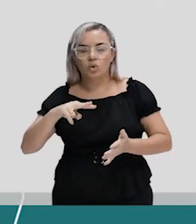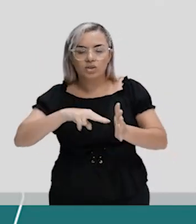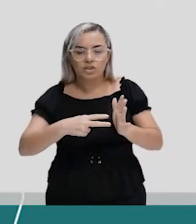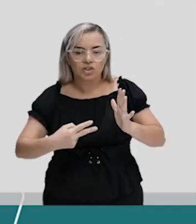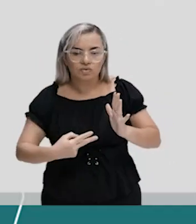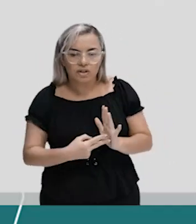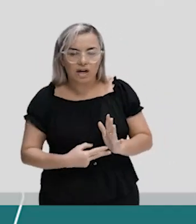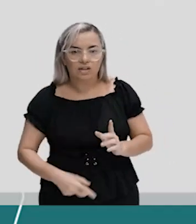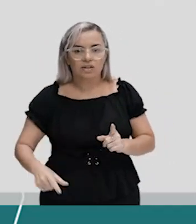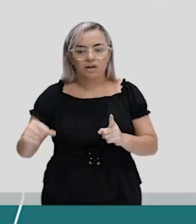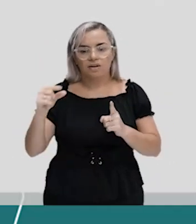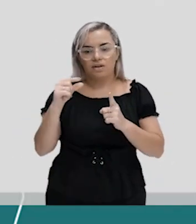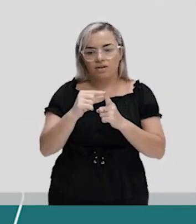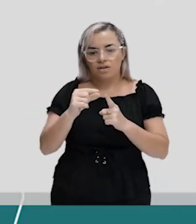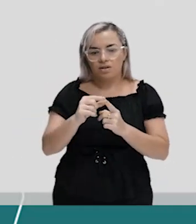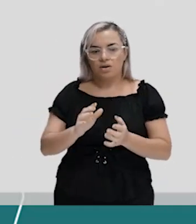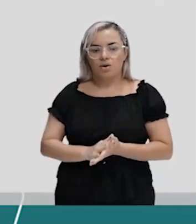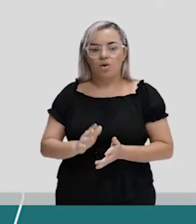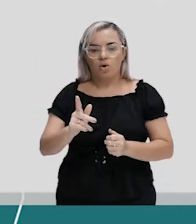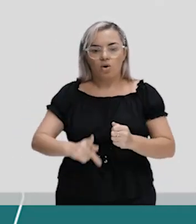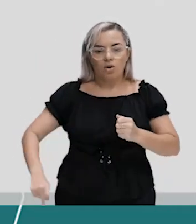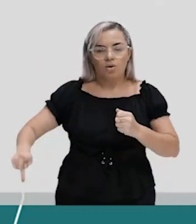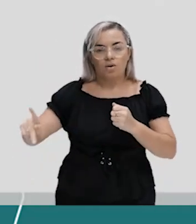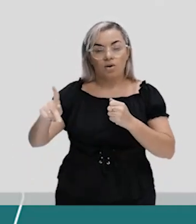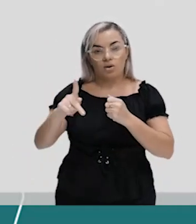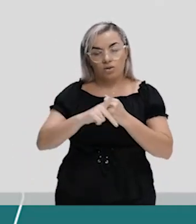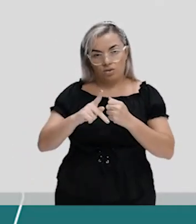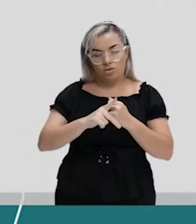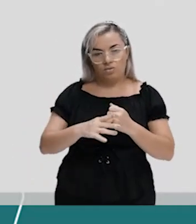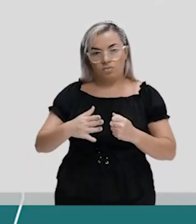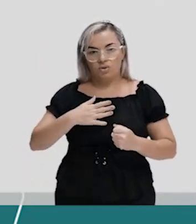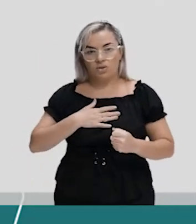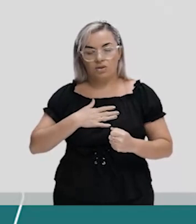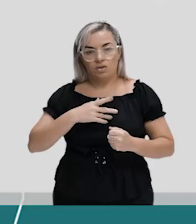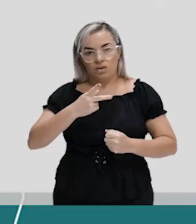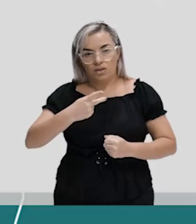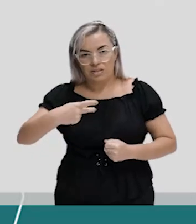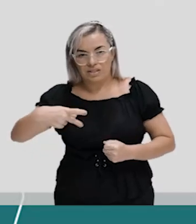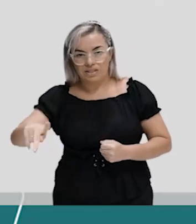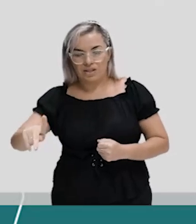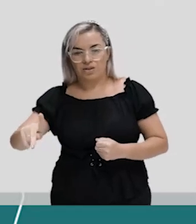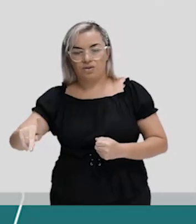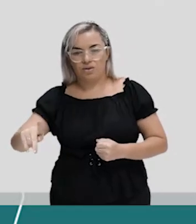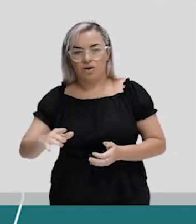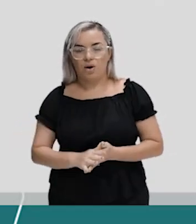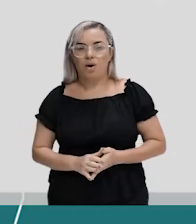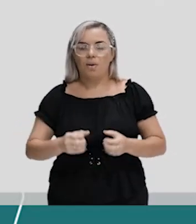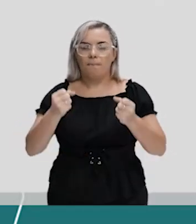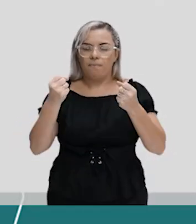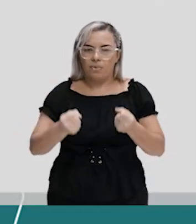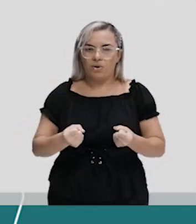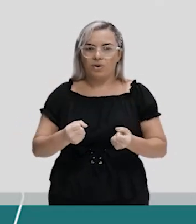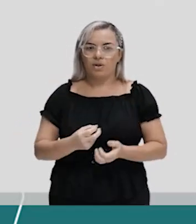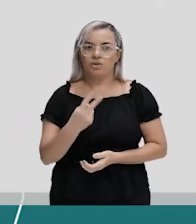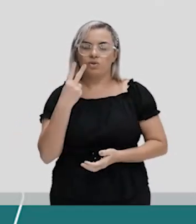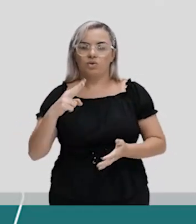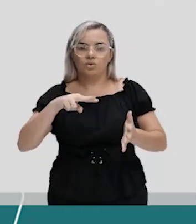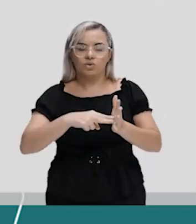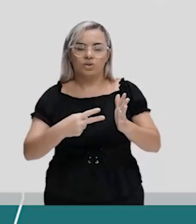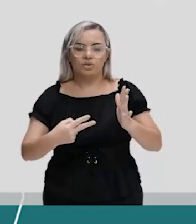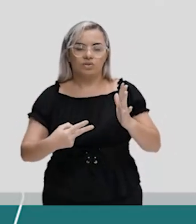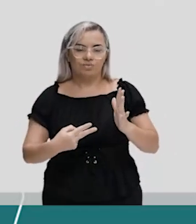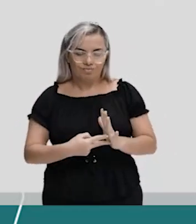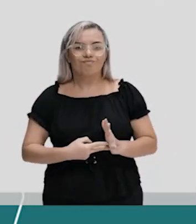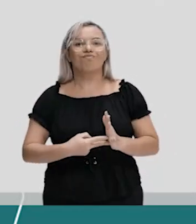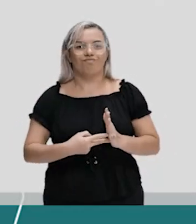O pronome possessivo seu, muitas vezes, pode apresentar ambiguidade. O que é ambiguidade? Gera o